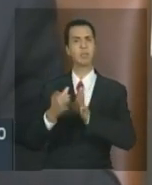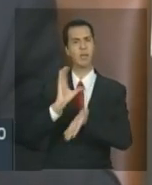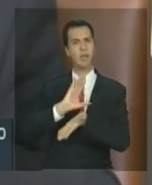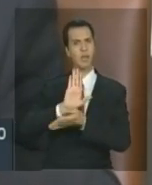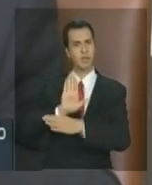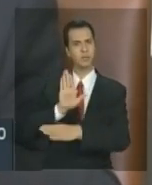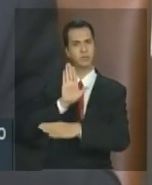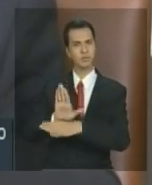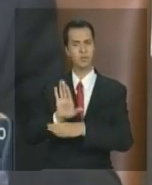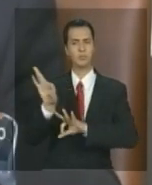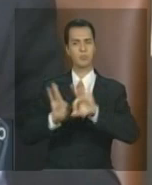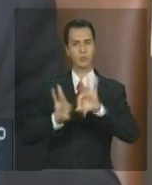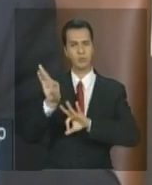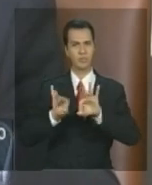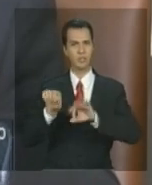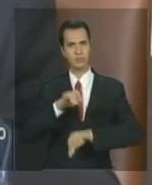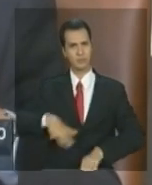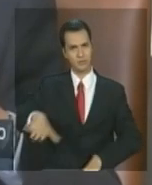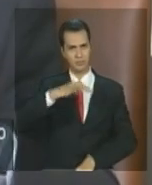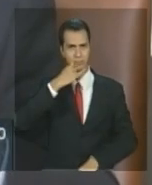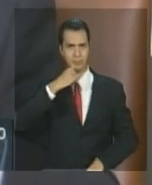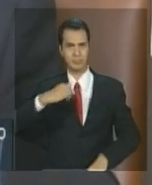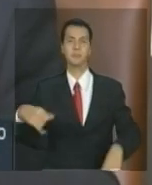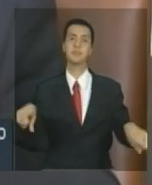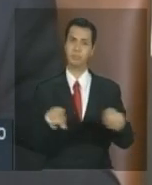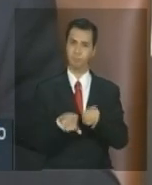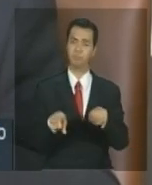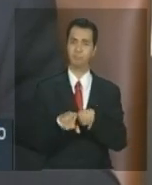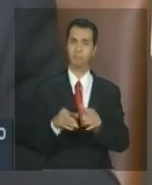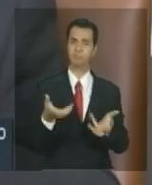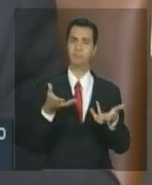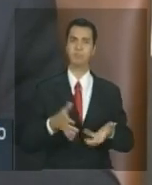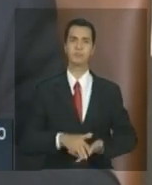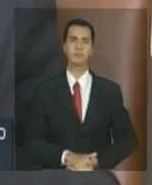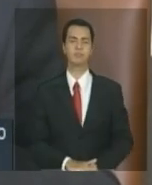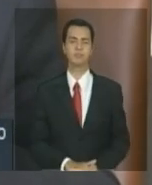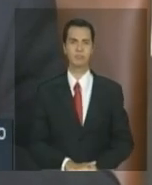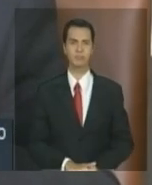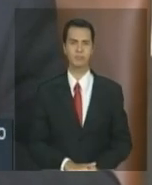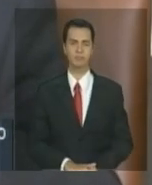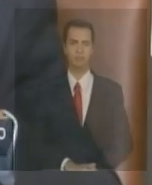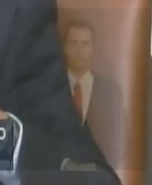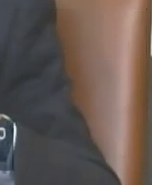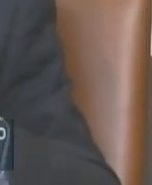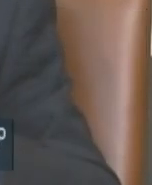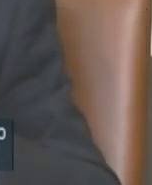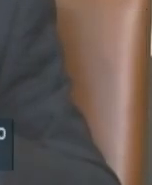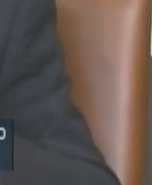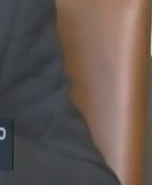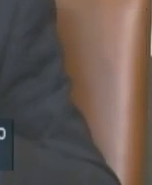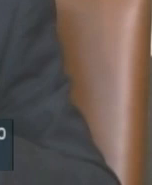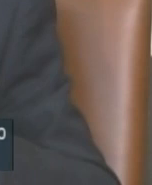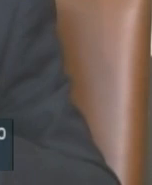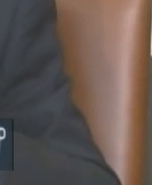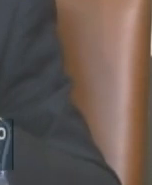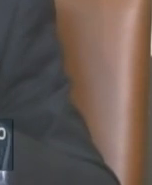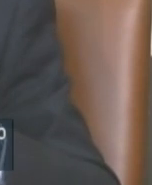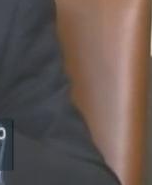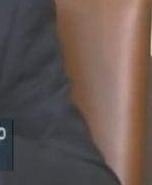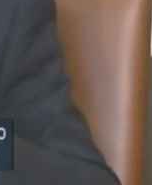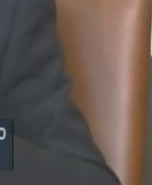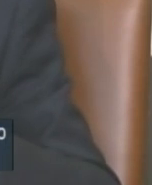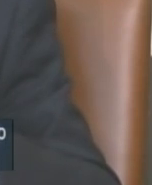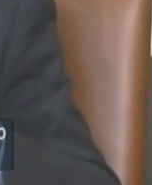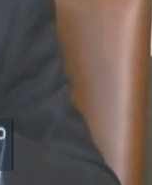projetos energéticos. And both our governments are going to continue to work to make it easier to cultivate the